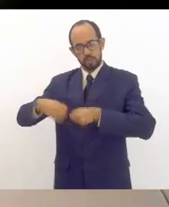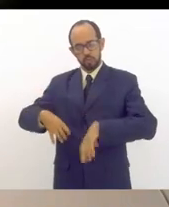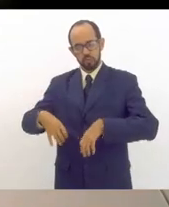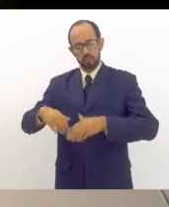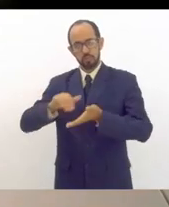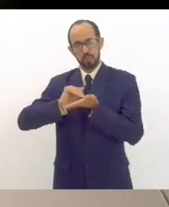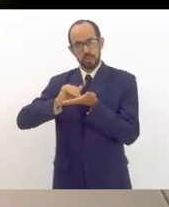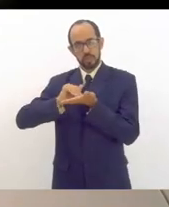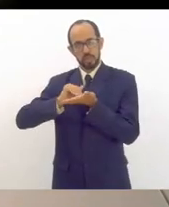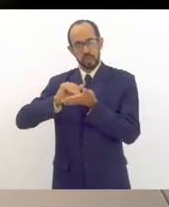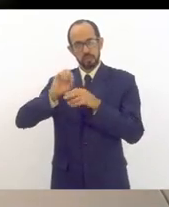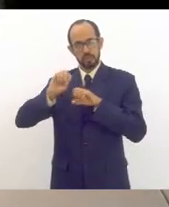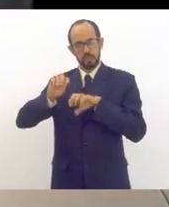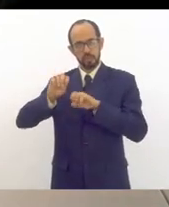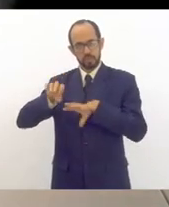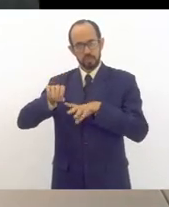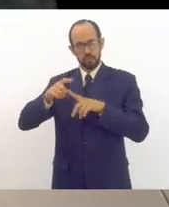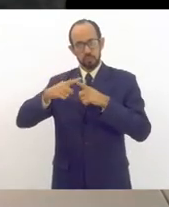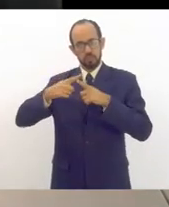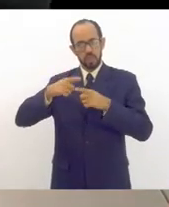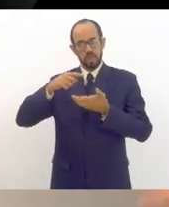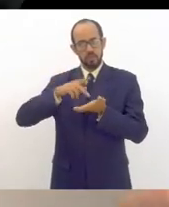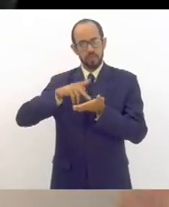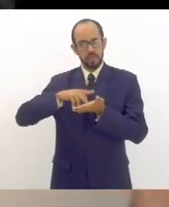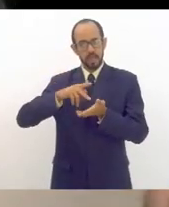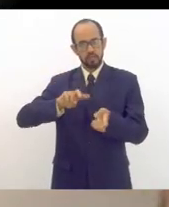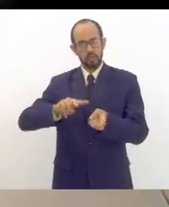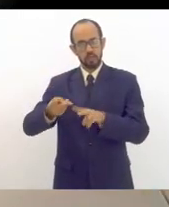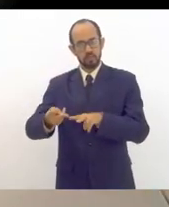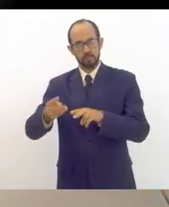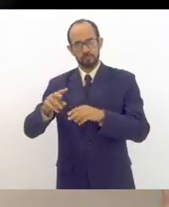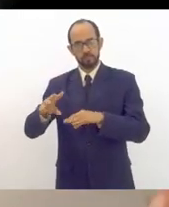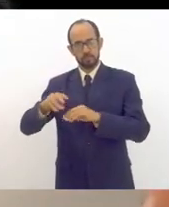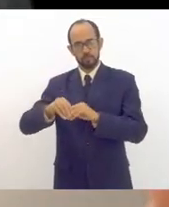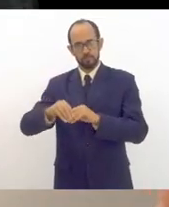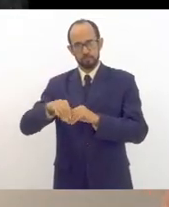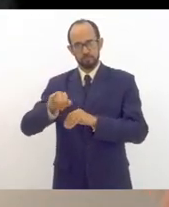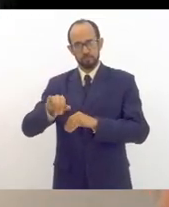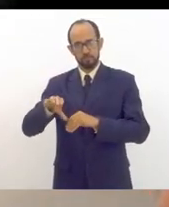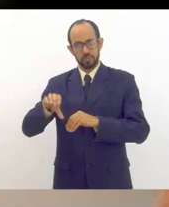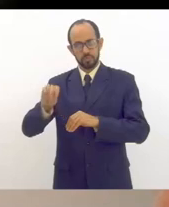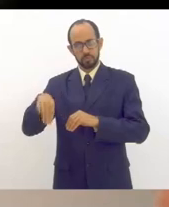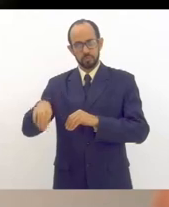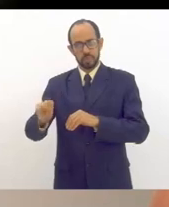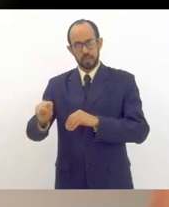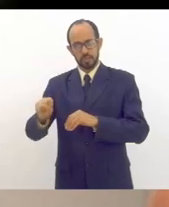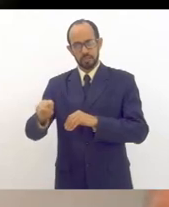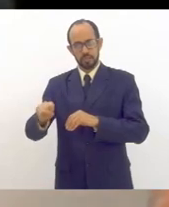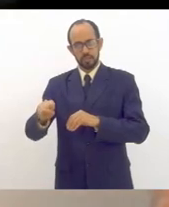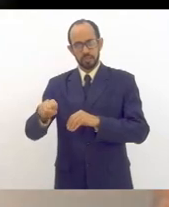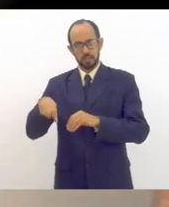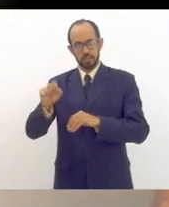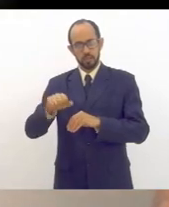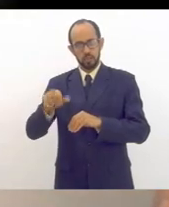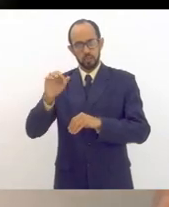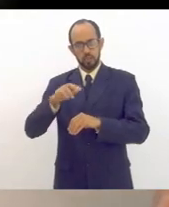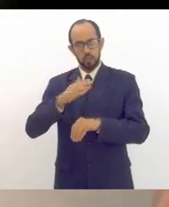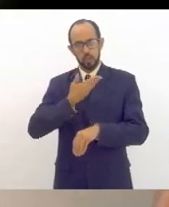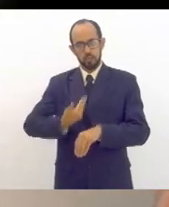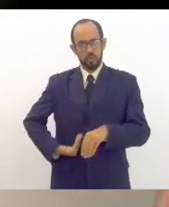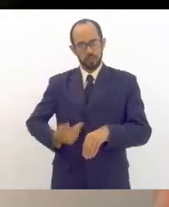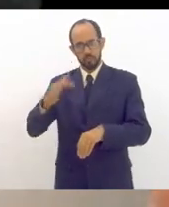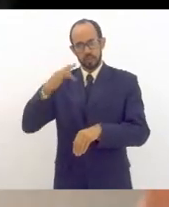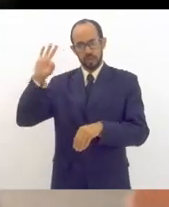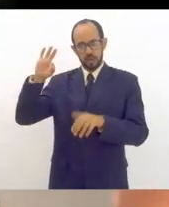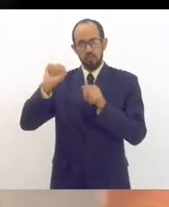de educação. Porque, na verdade, é um repasse, é uma complementação de ICMS feita pela União. A União